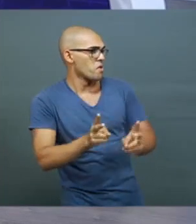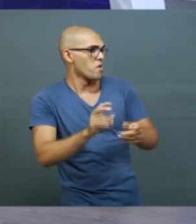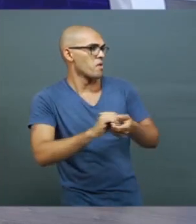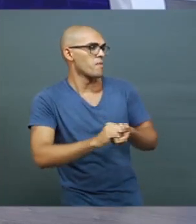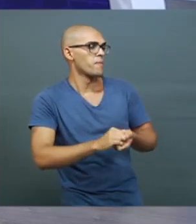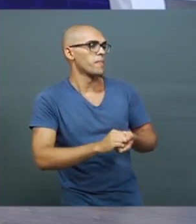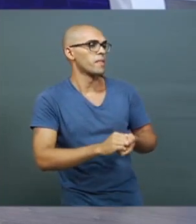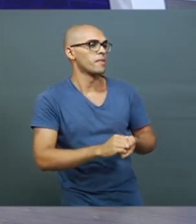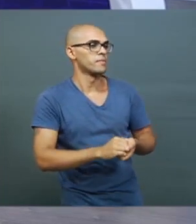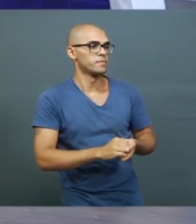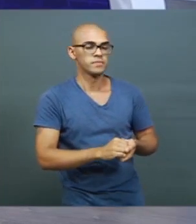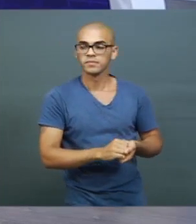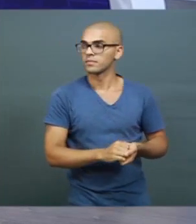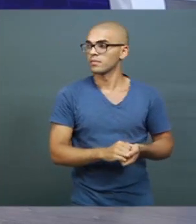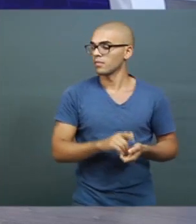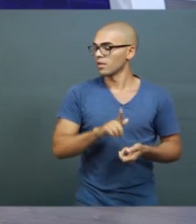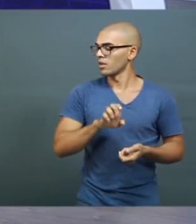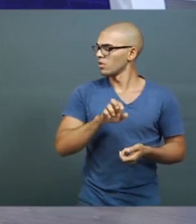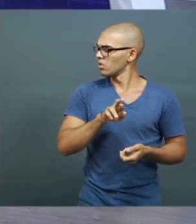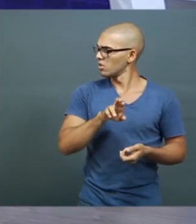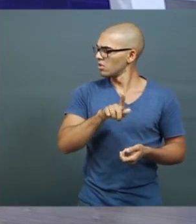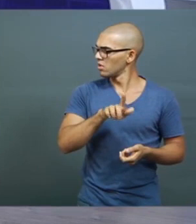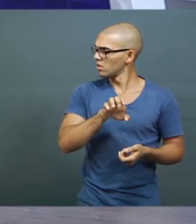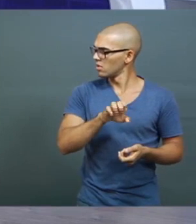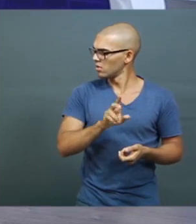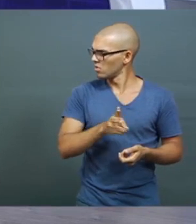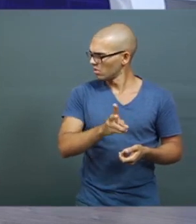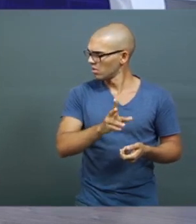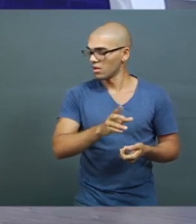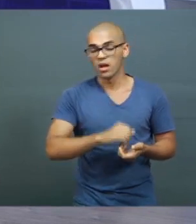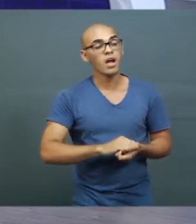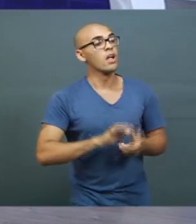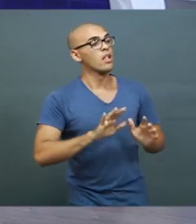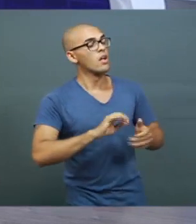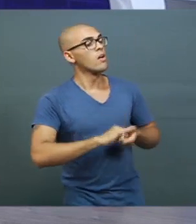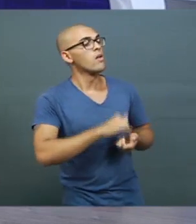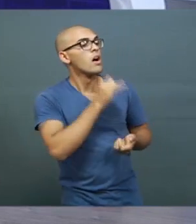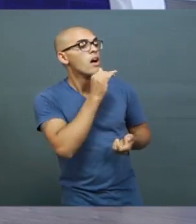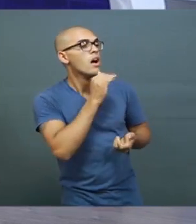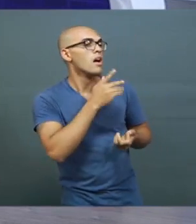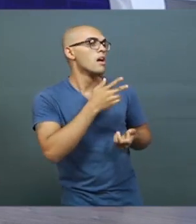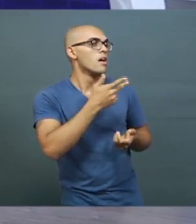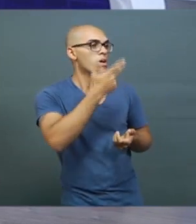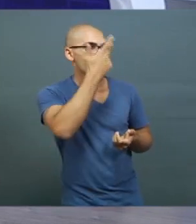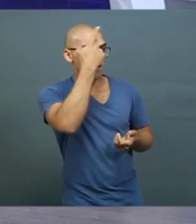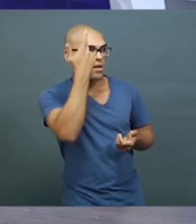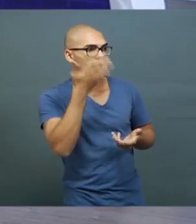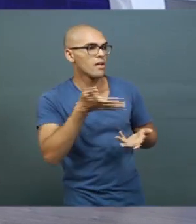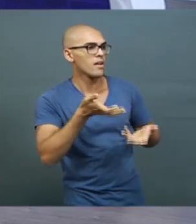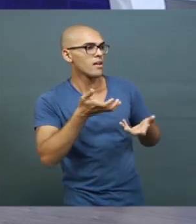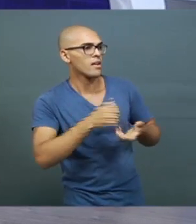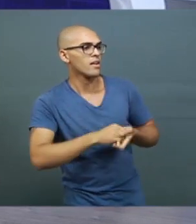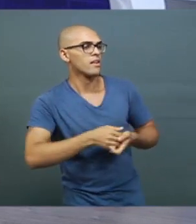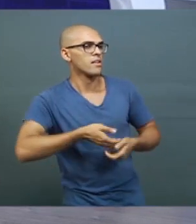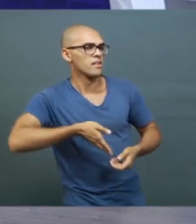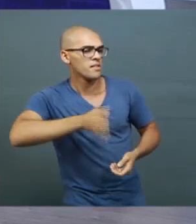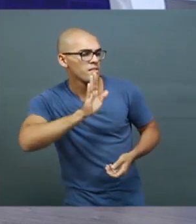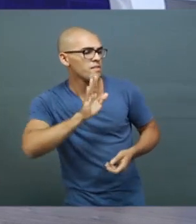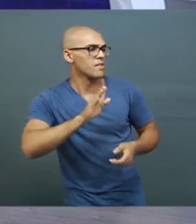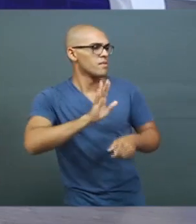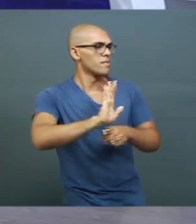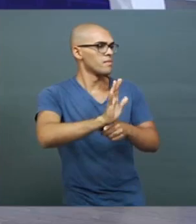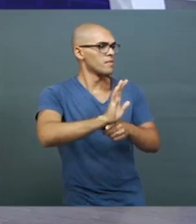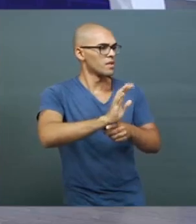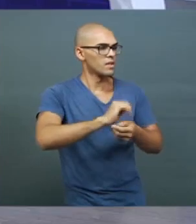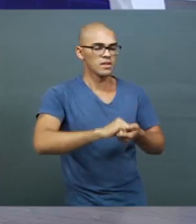se consolidando suas profissões em Uberlândia, também tem aqueles que estão buscando destaque na TV, no cinema. O